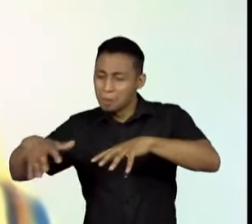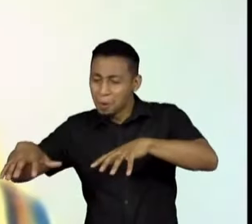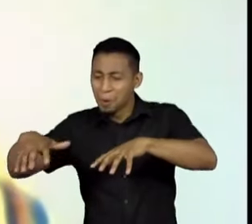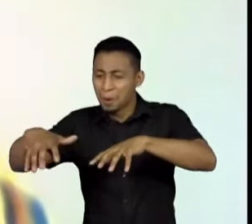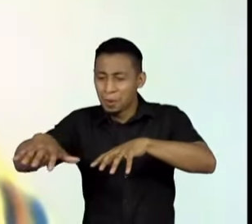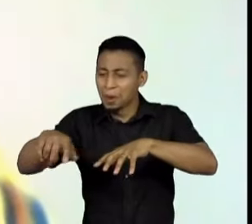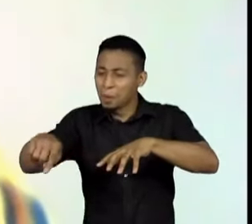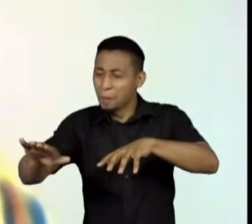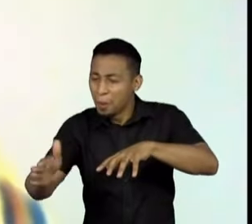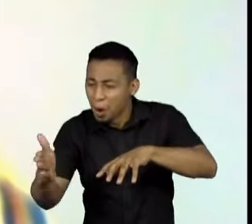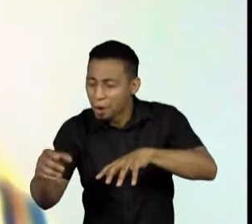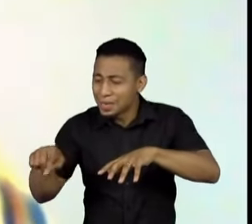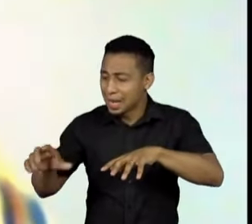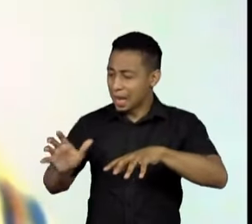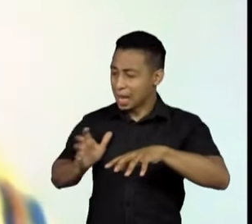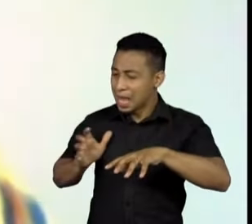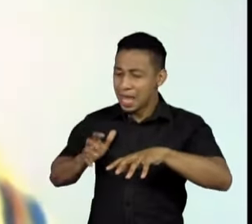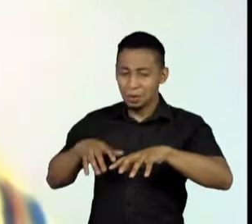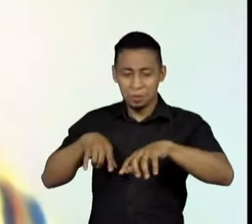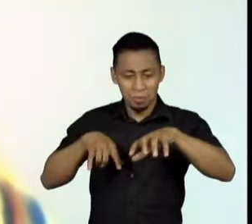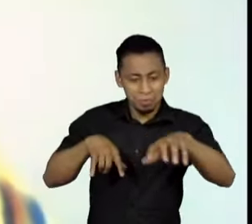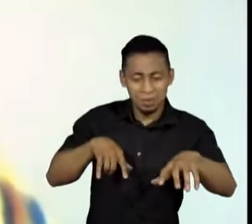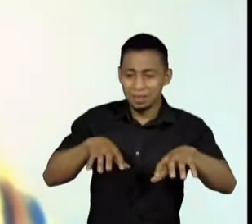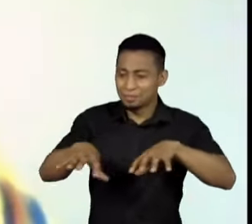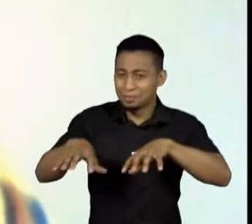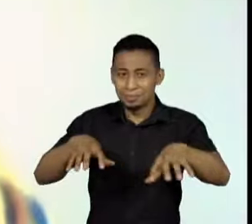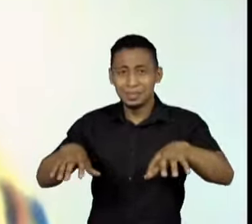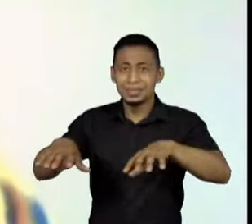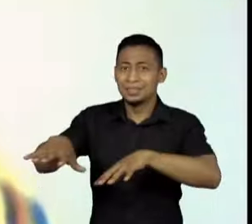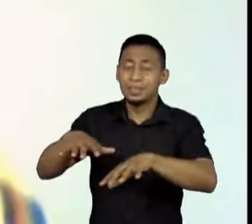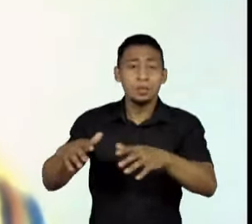podem ser de pertença só de determinadas classes